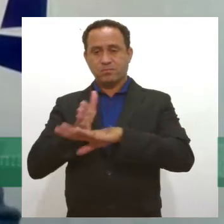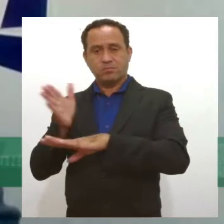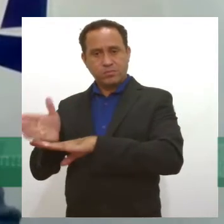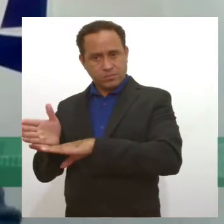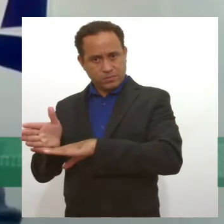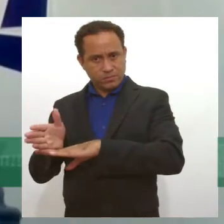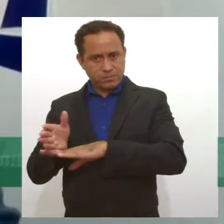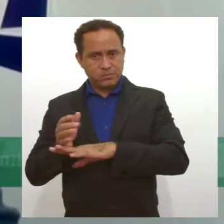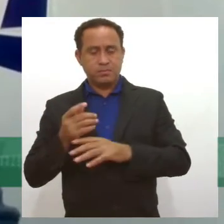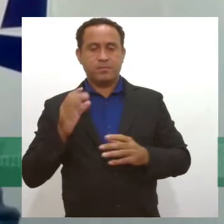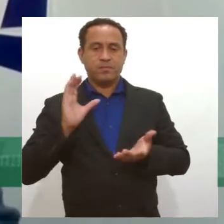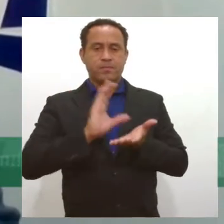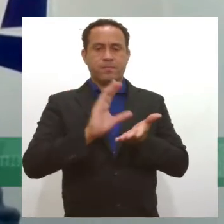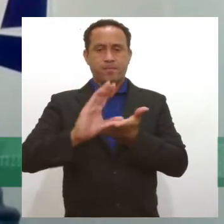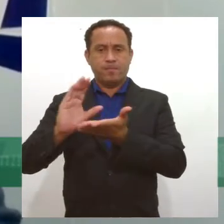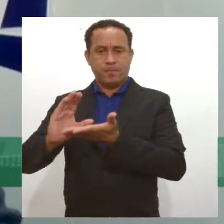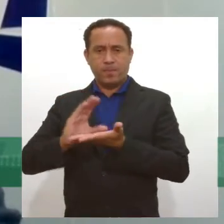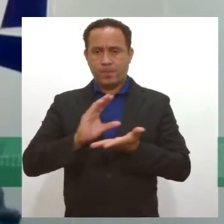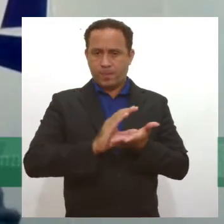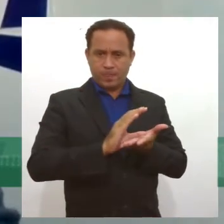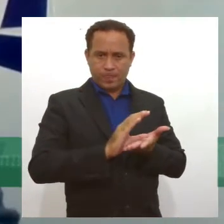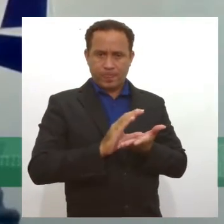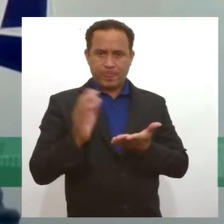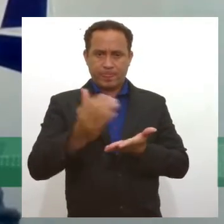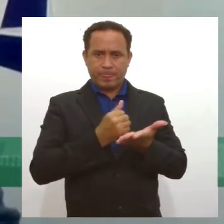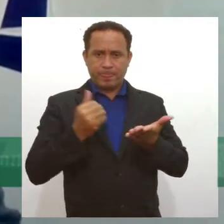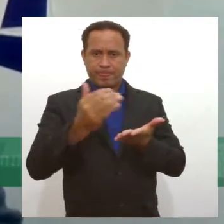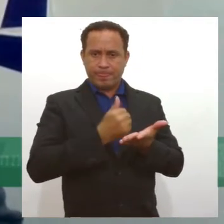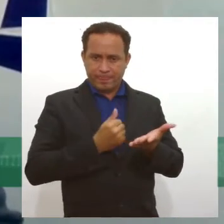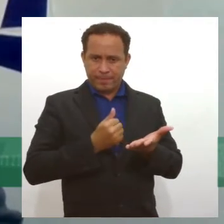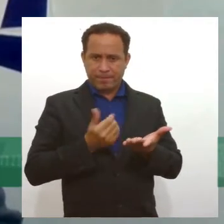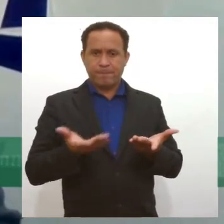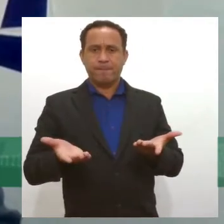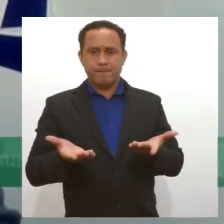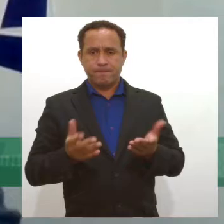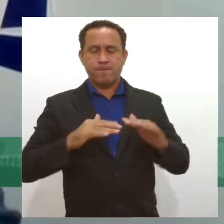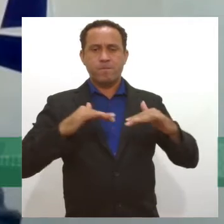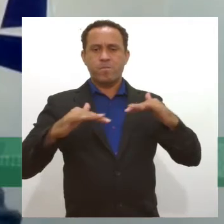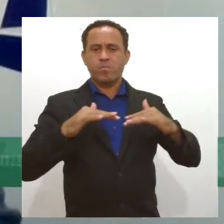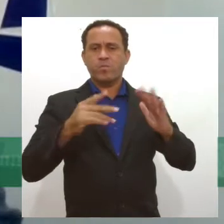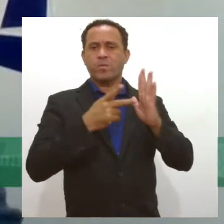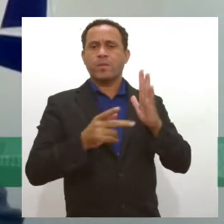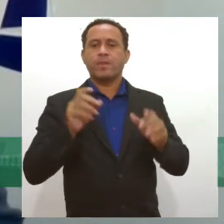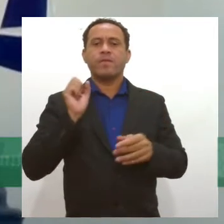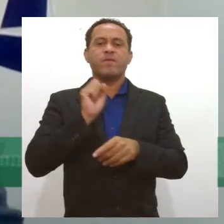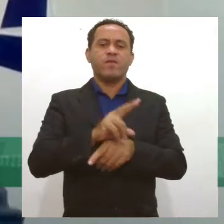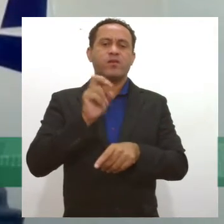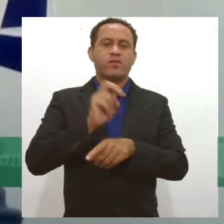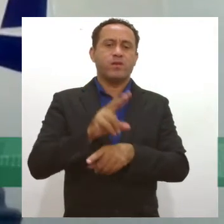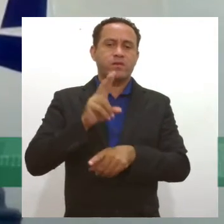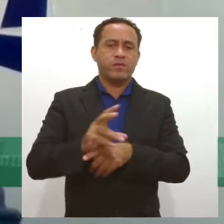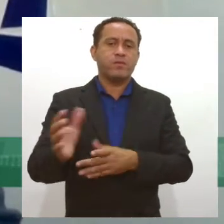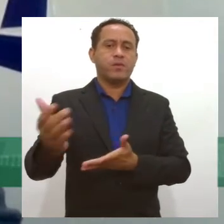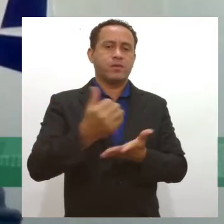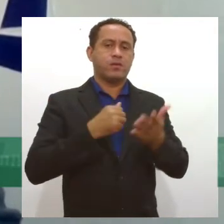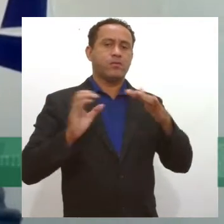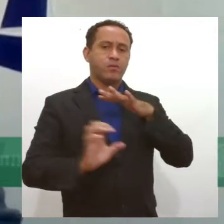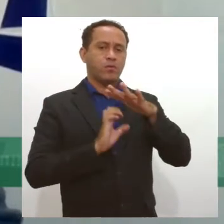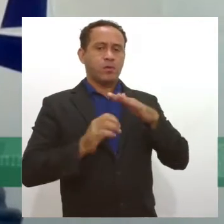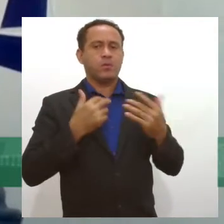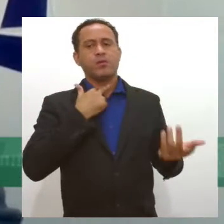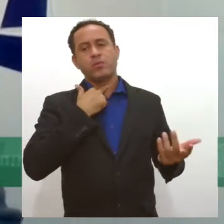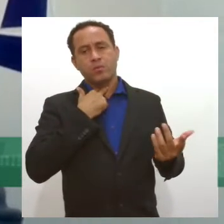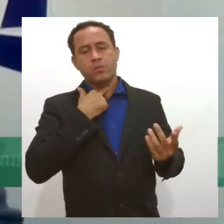de financiamento, né, que é um lançamento de ações na Bolsa de Valores, e poucas empresas acessavam isso. Para você